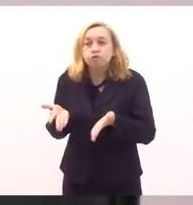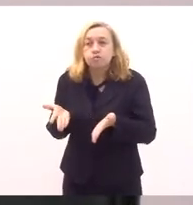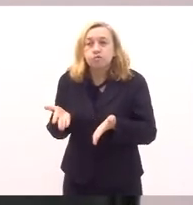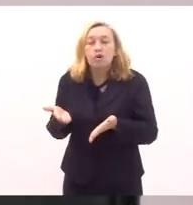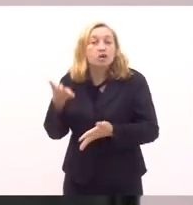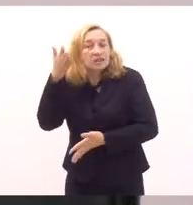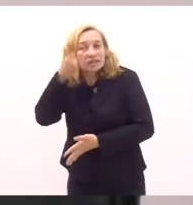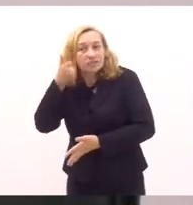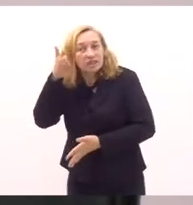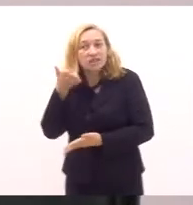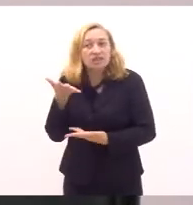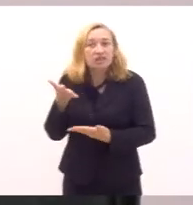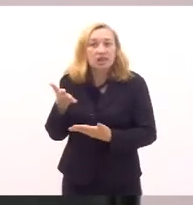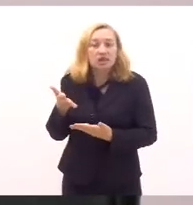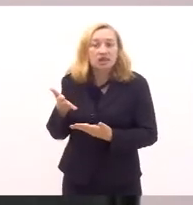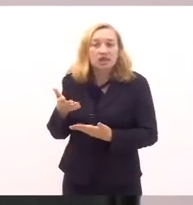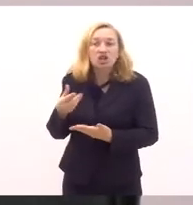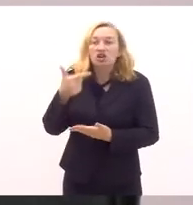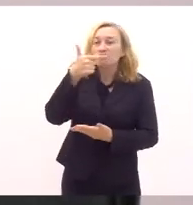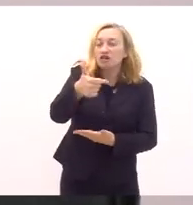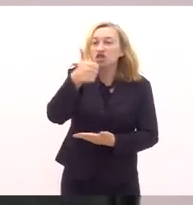essa mensagem, que é de